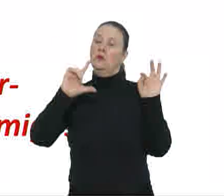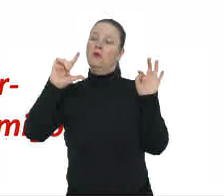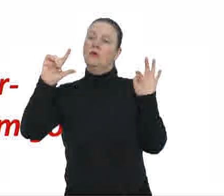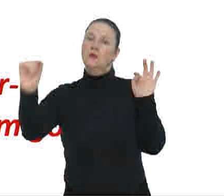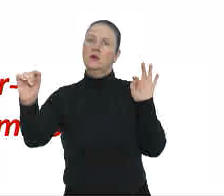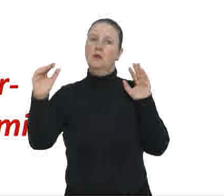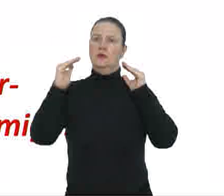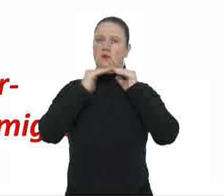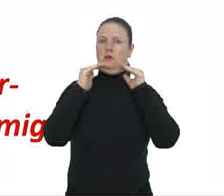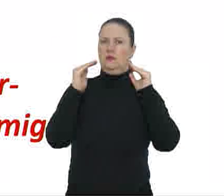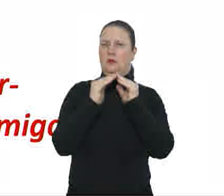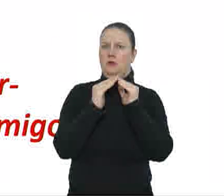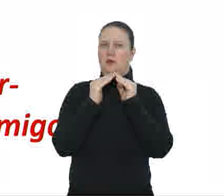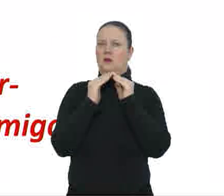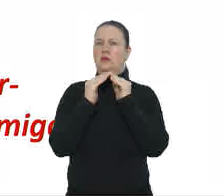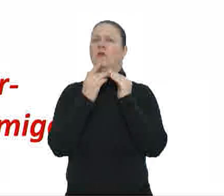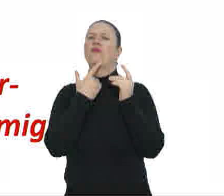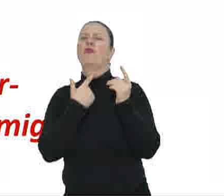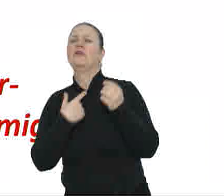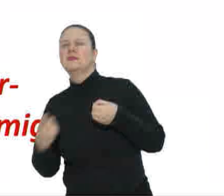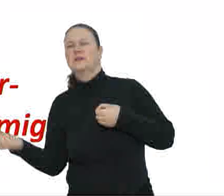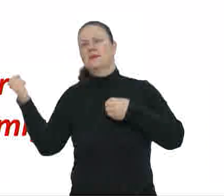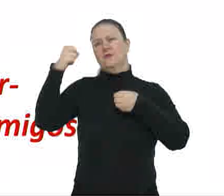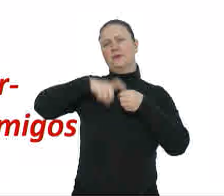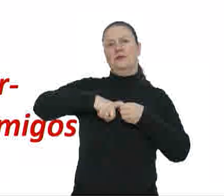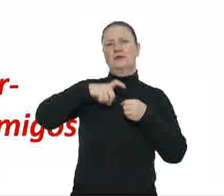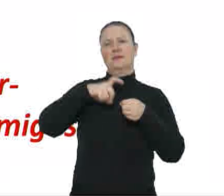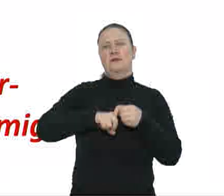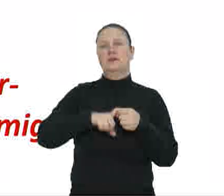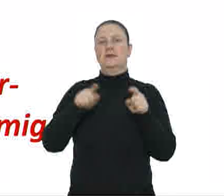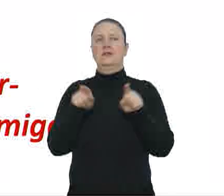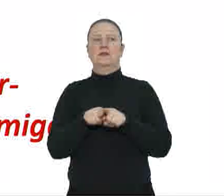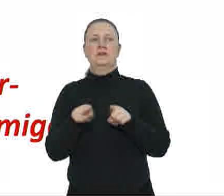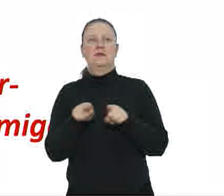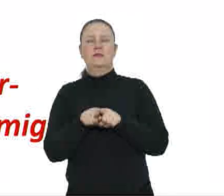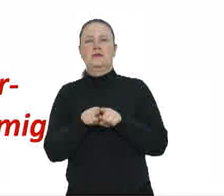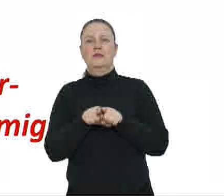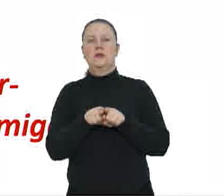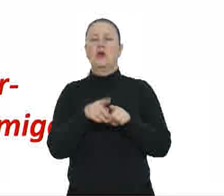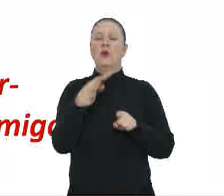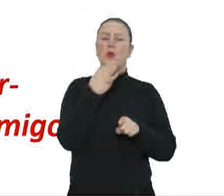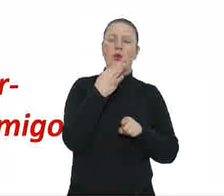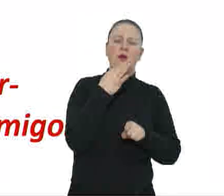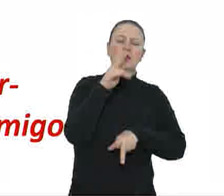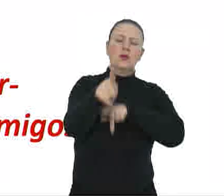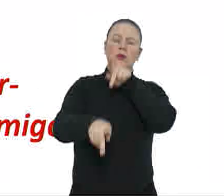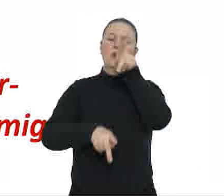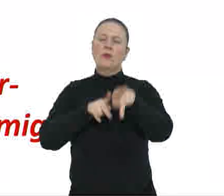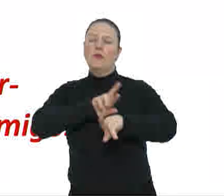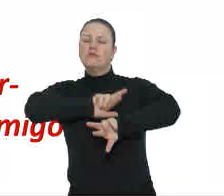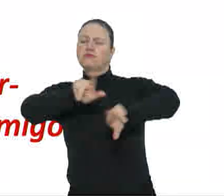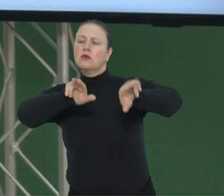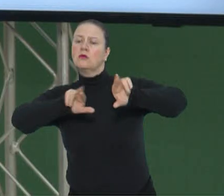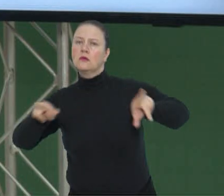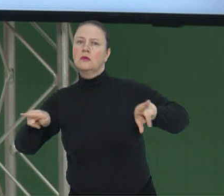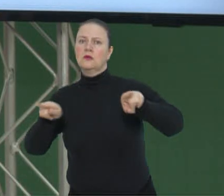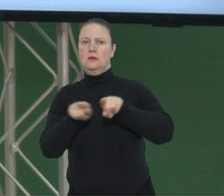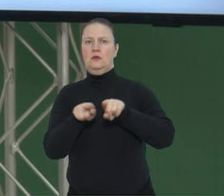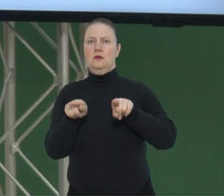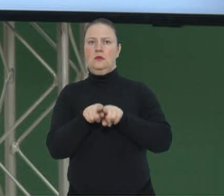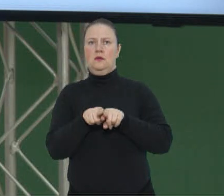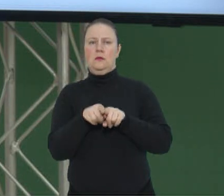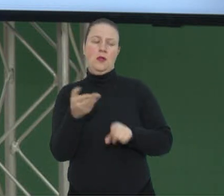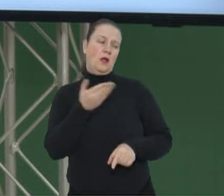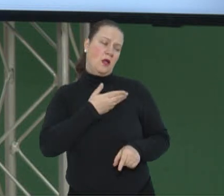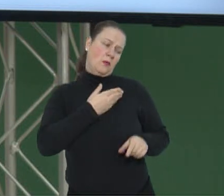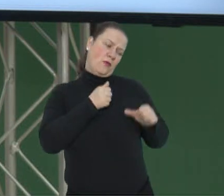es querer regressar, desear empezar, conhecer outra gente, deixar los amigos, entre tantas outras